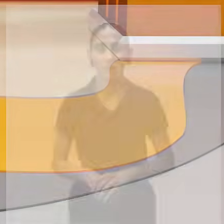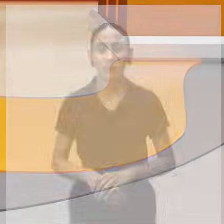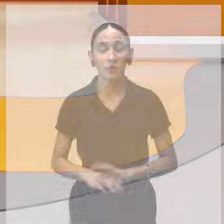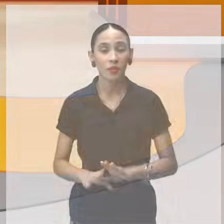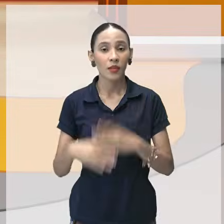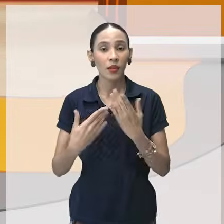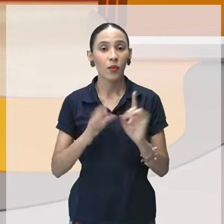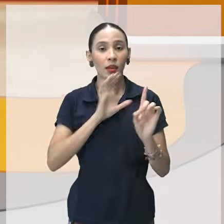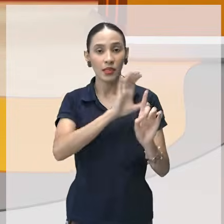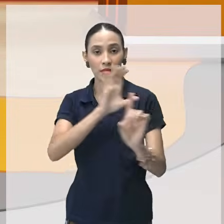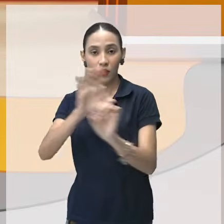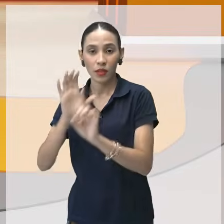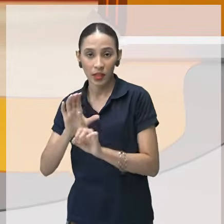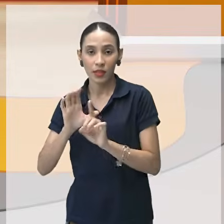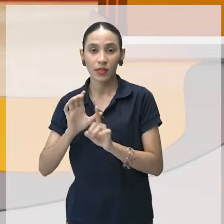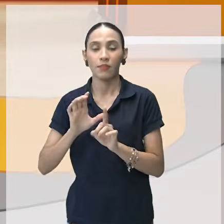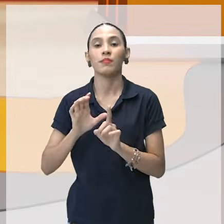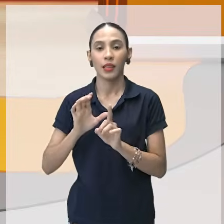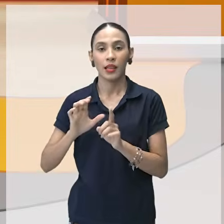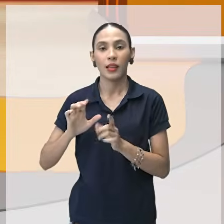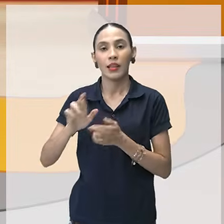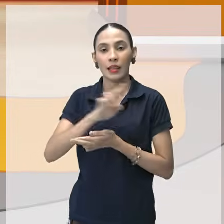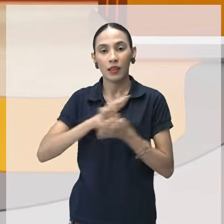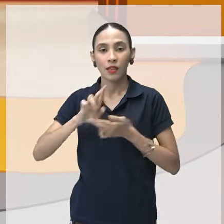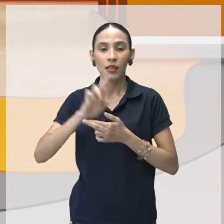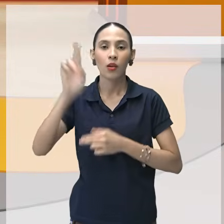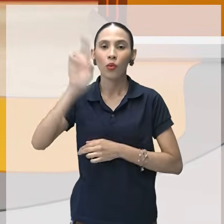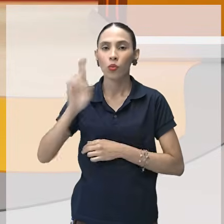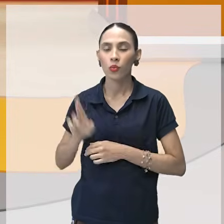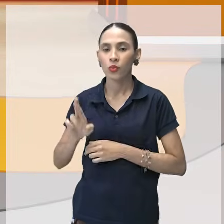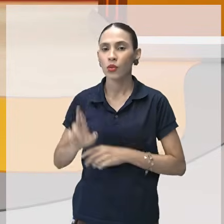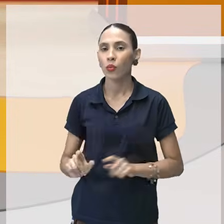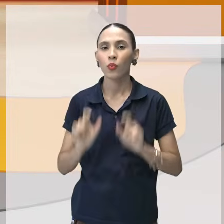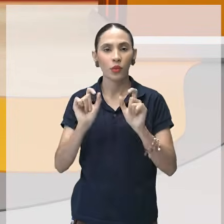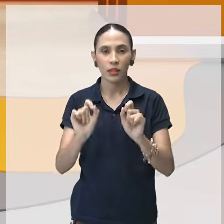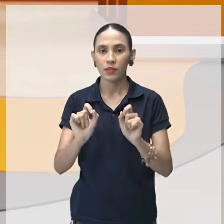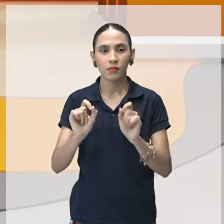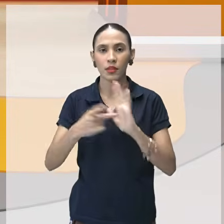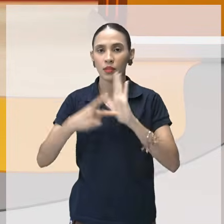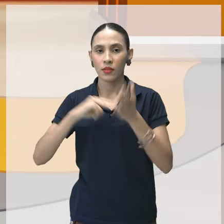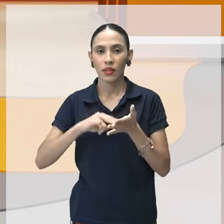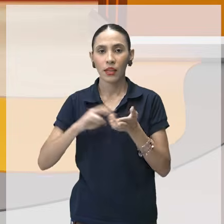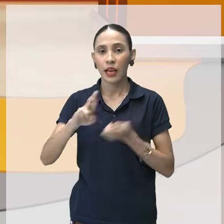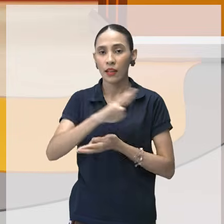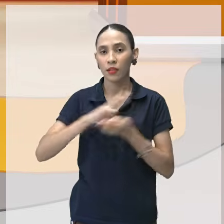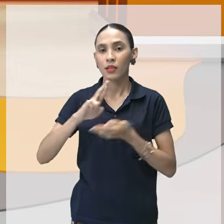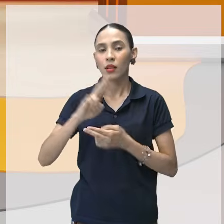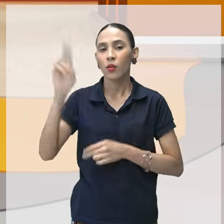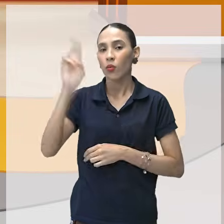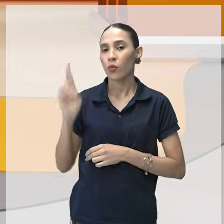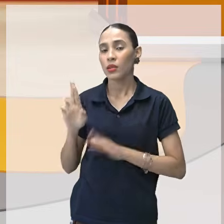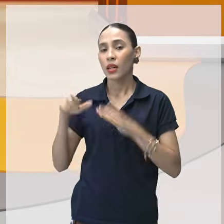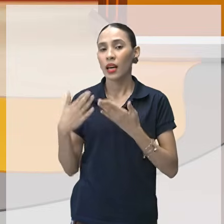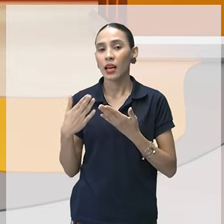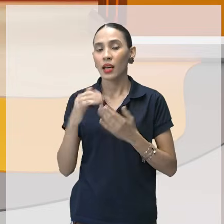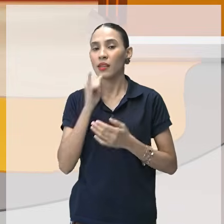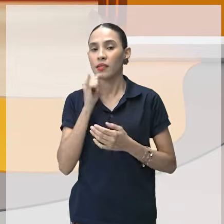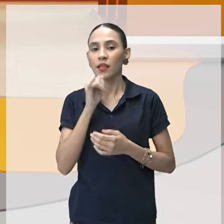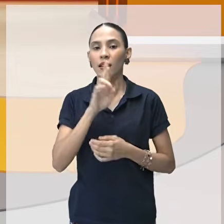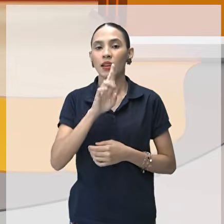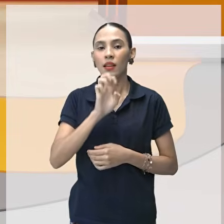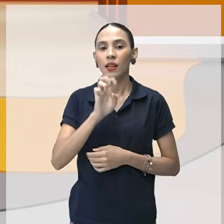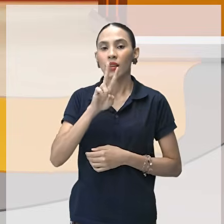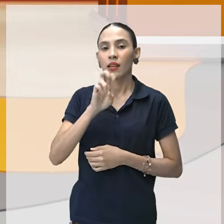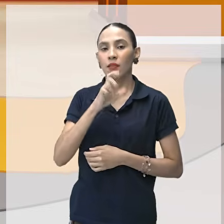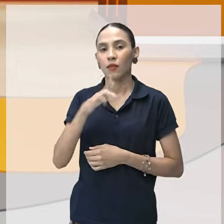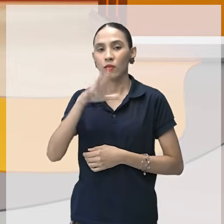Os impactos da Revolução Russa. O que foi a Revolução Russa? Foi um movimento, foi uma revolução. Quando se fala de revolução,